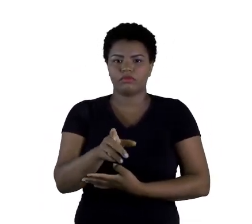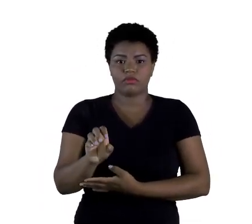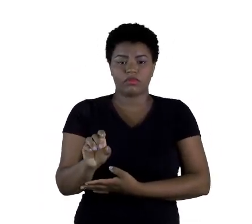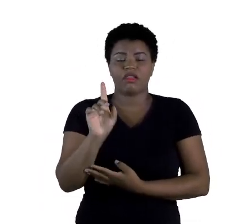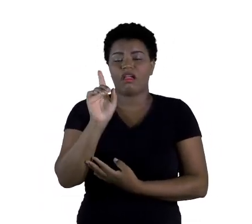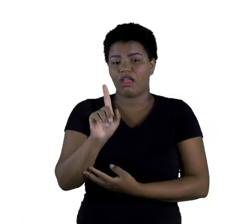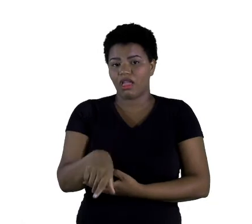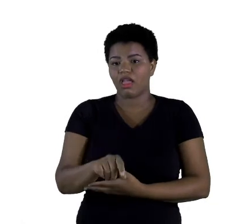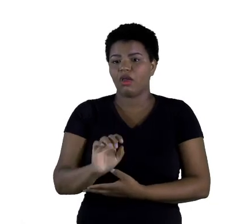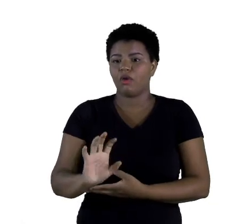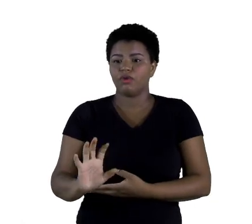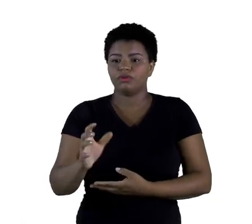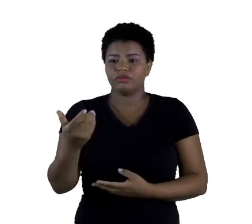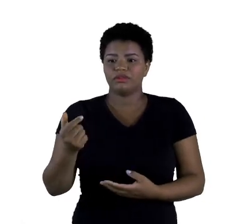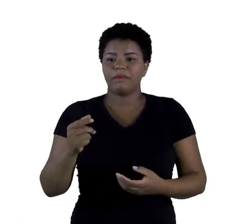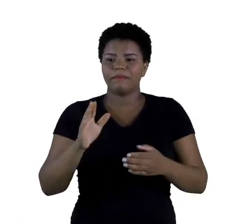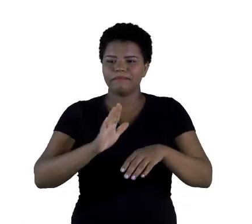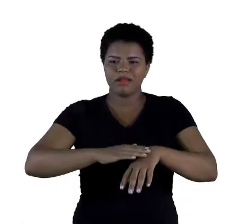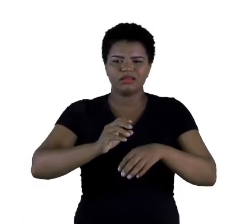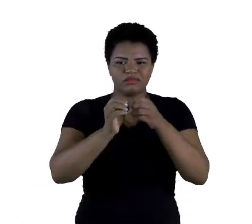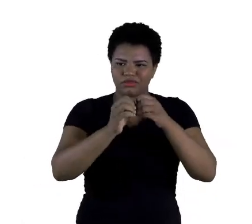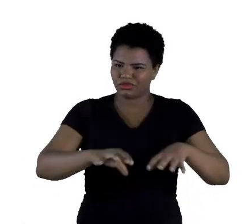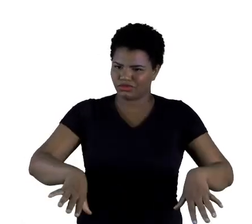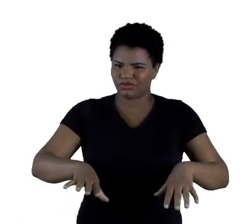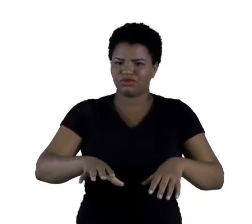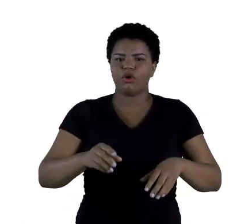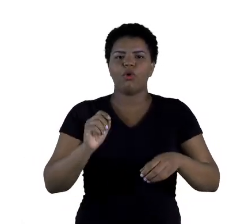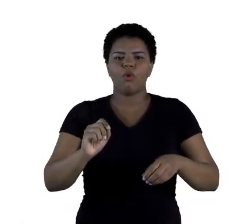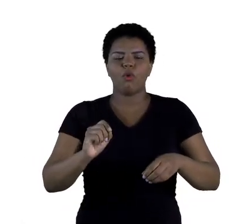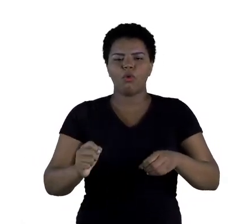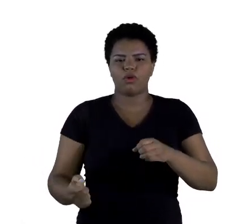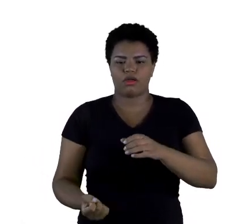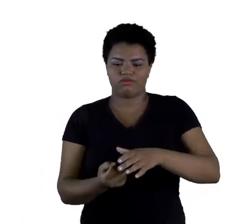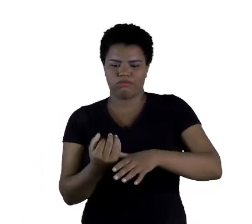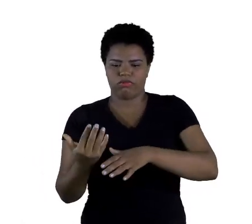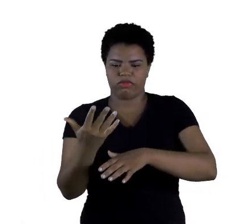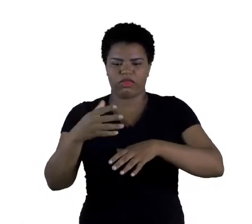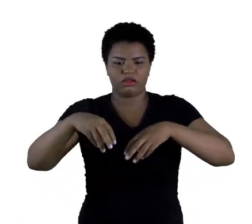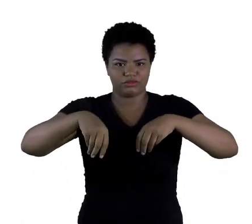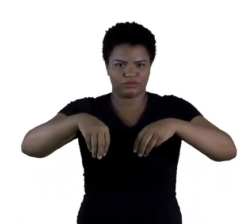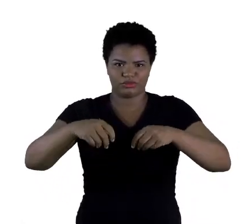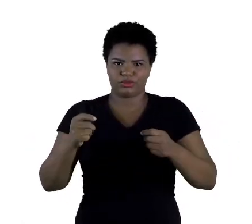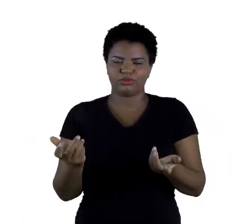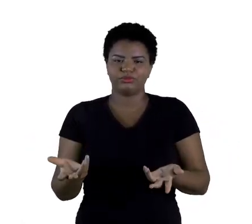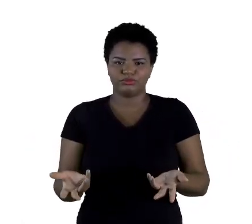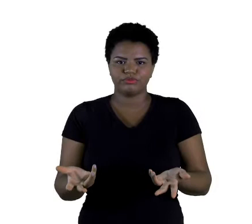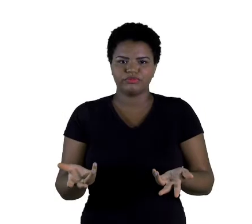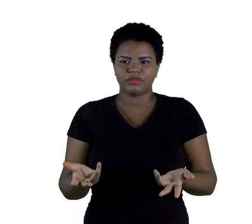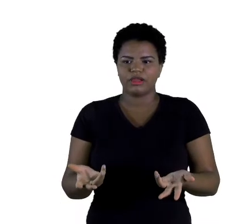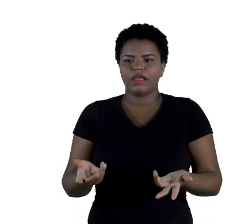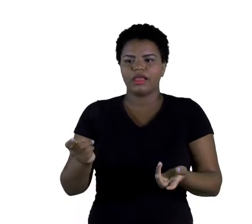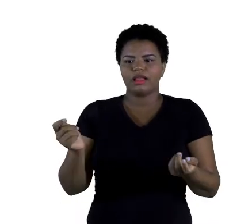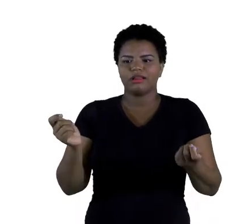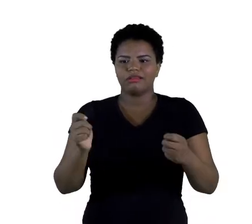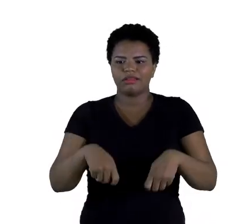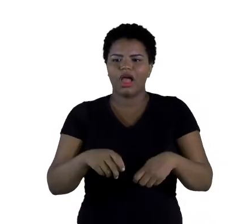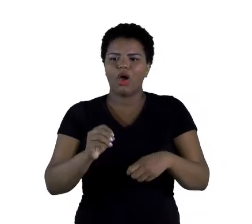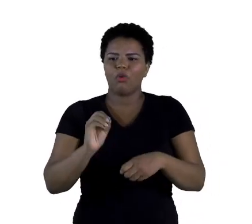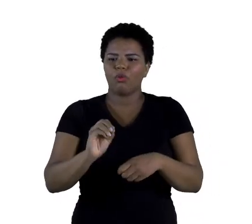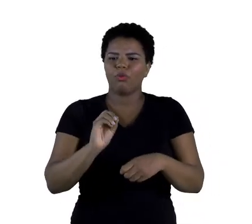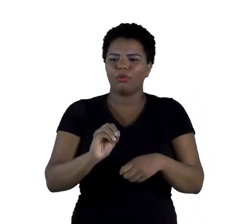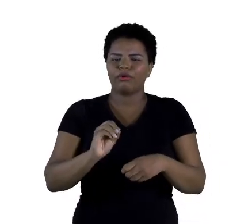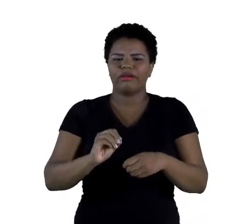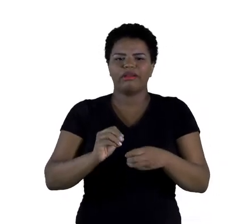a fertilidade do solo, é a erosão. Um processo natural que provoca o desgaste do solo pela